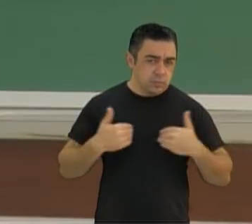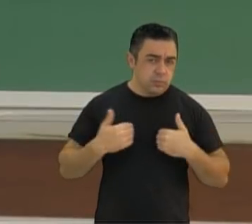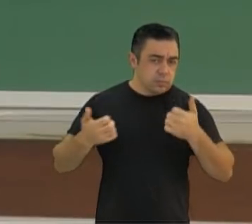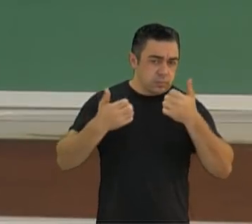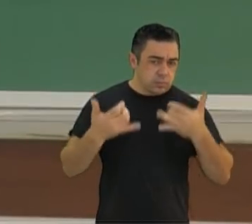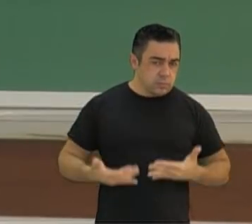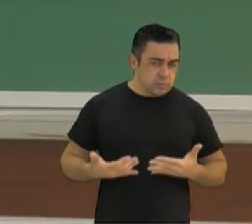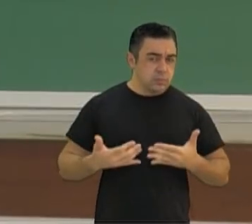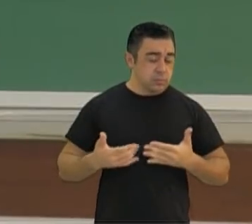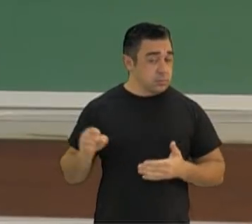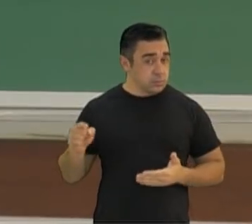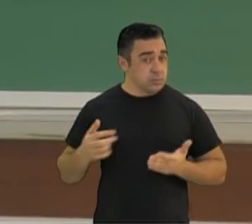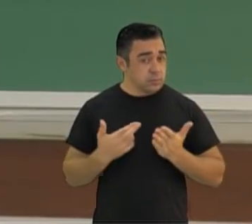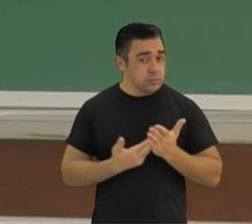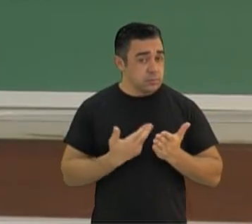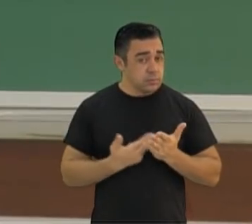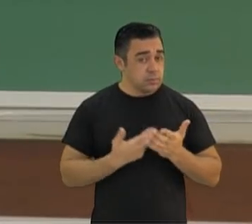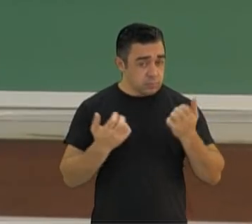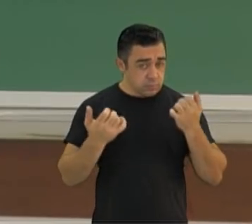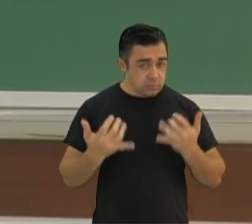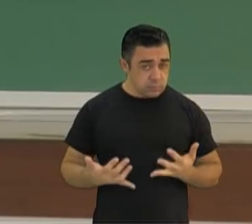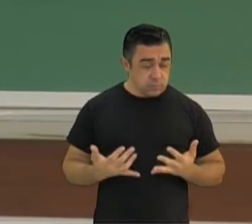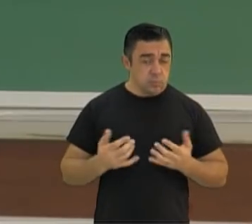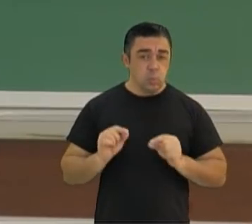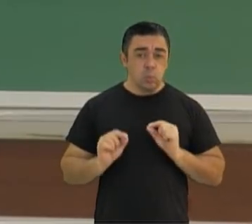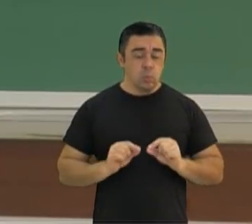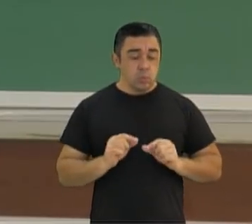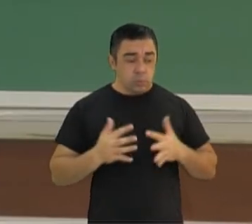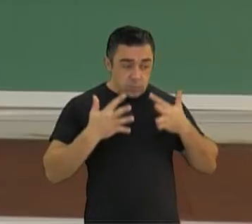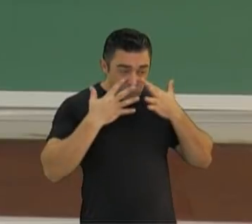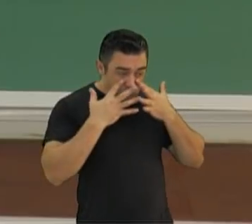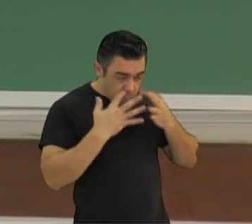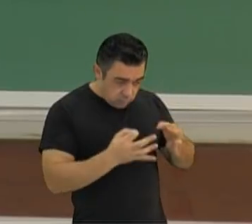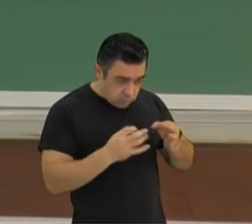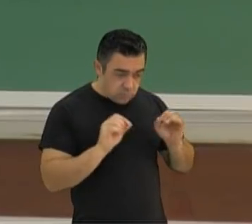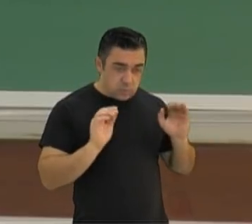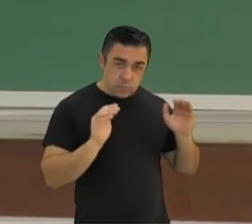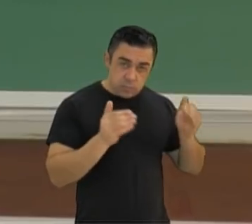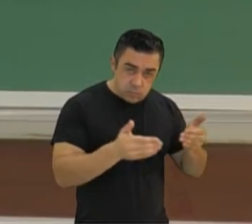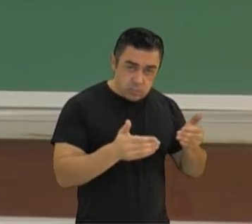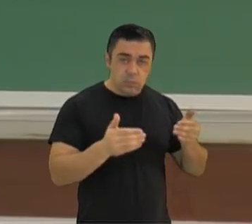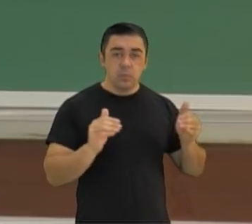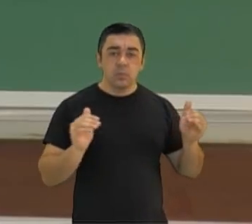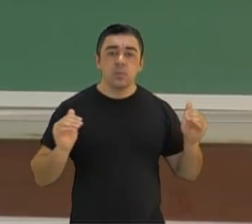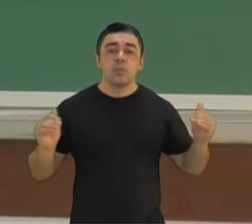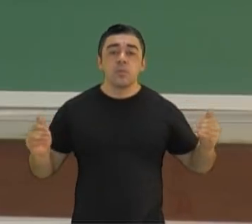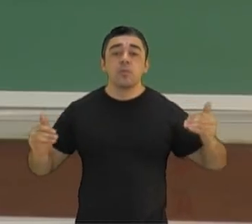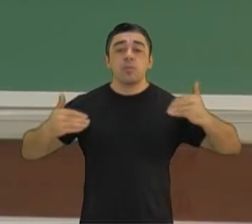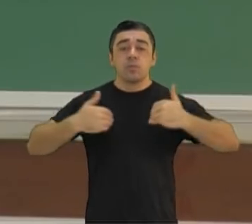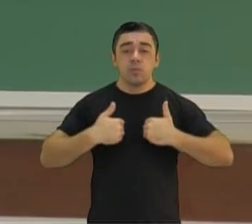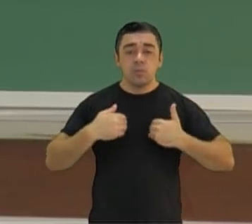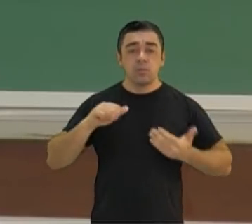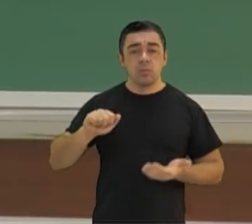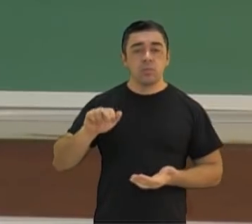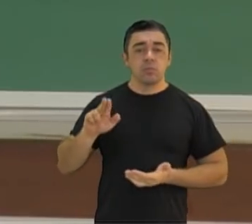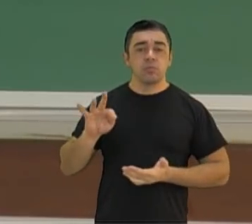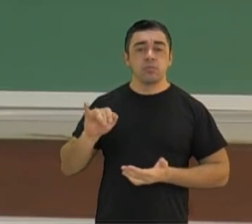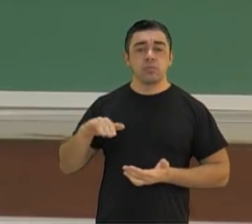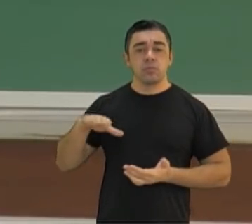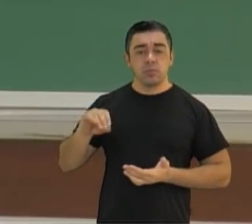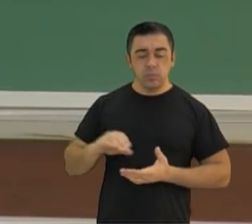autista? A revista também explica, além de chamar atenção para isso, ela explica o que é o